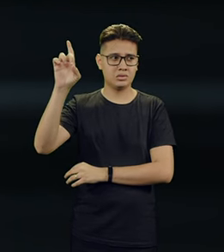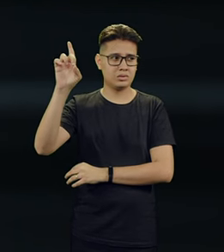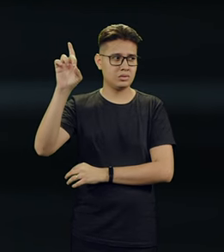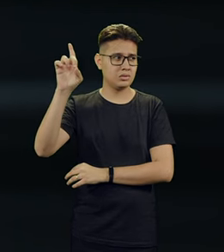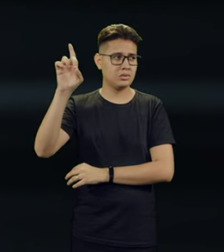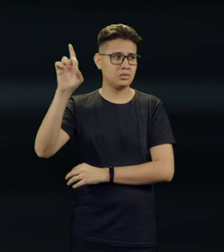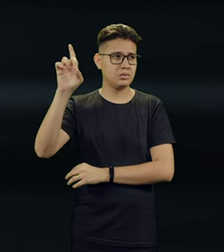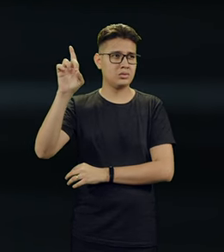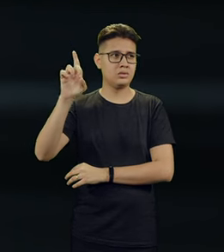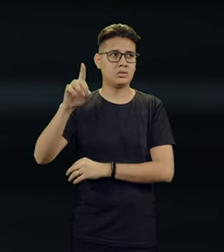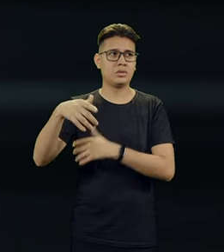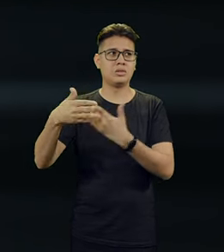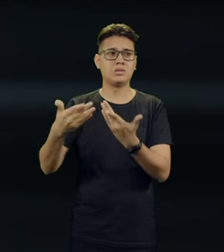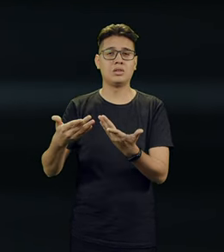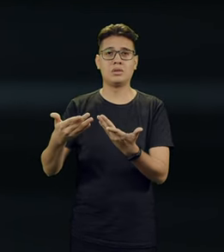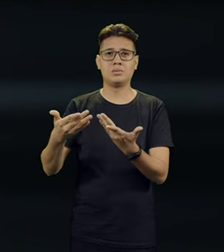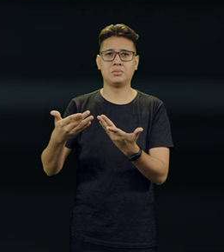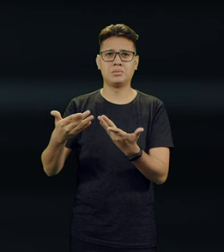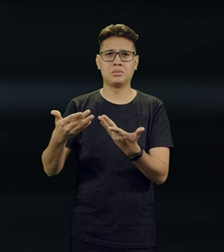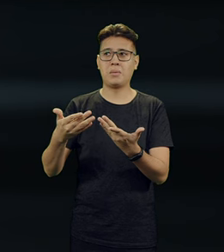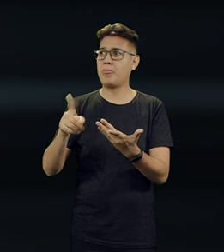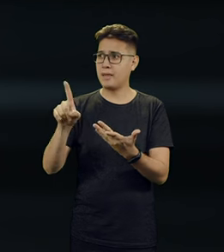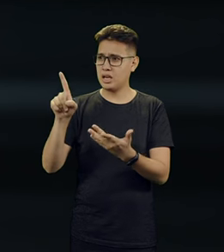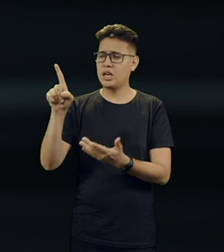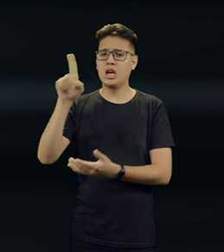Quem sabe seja ele.